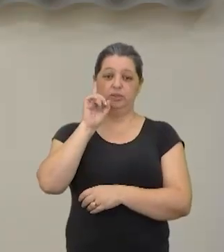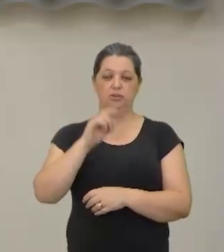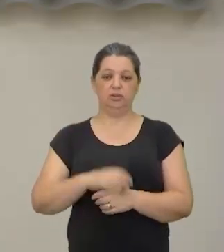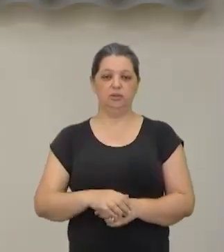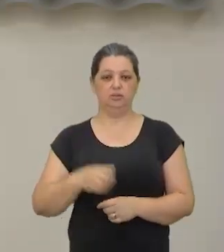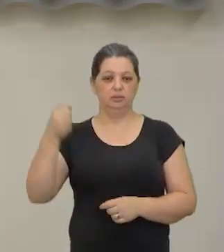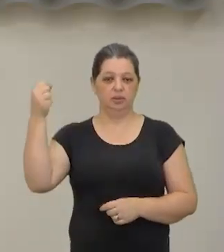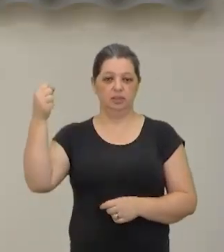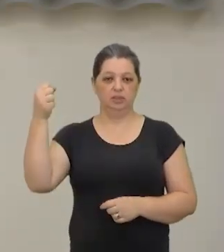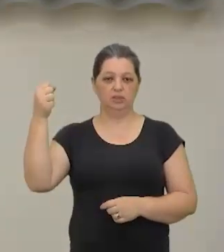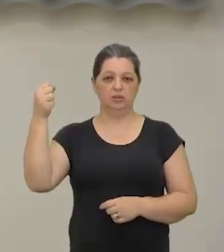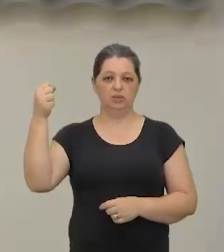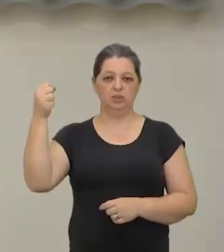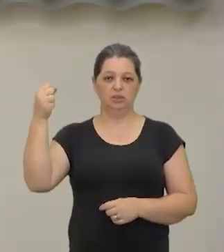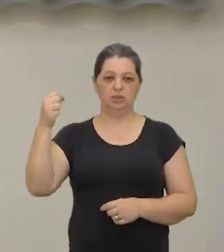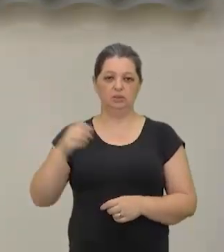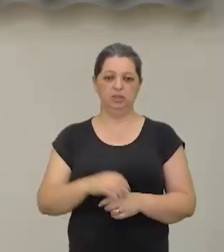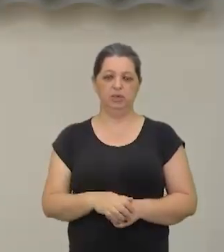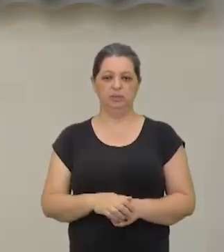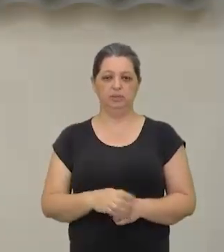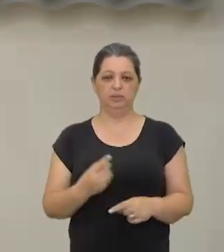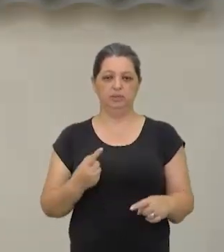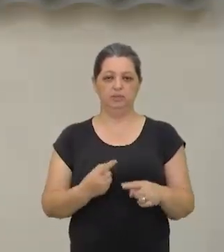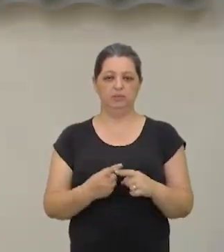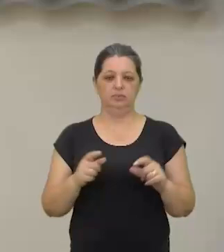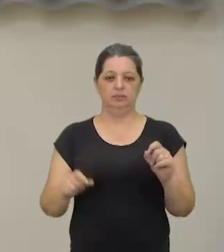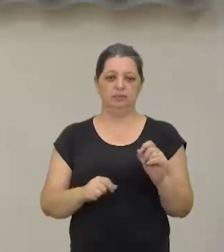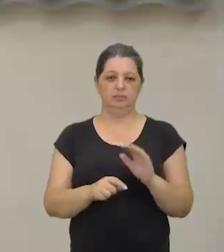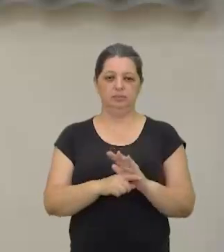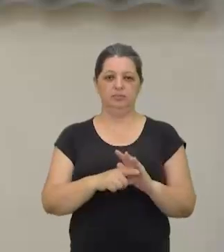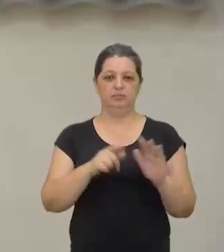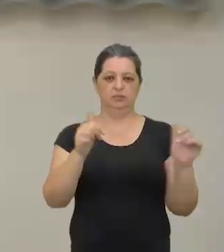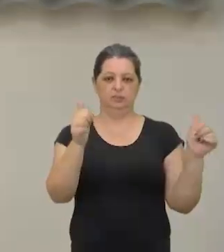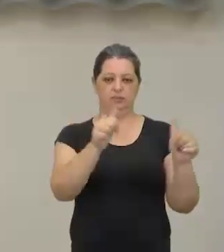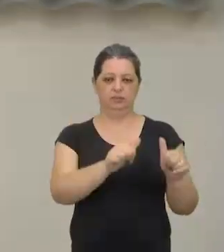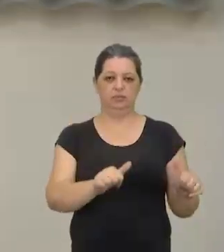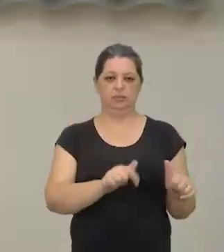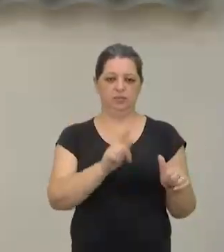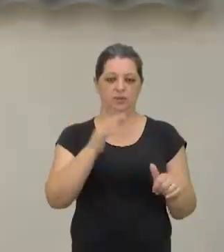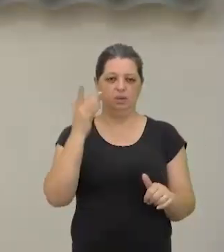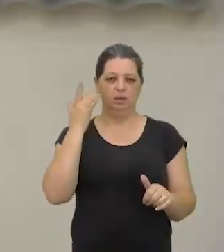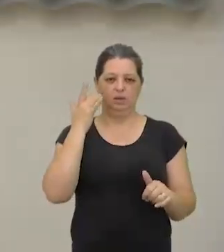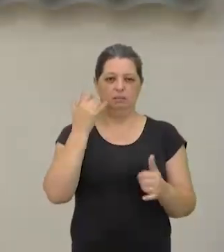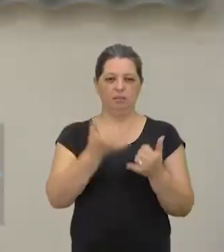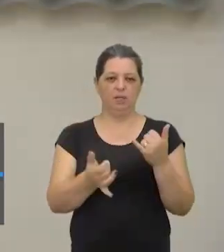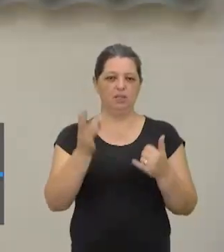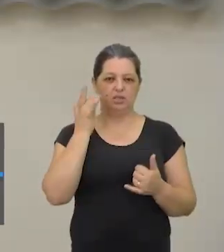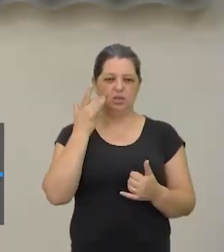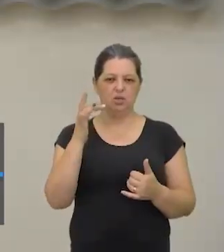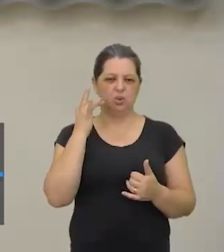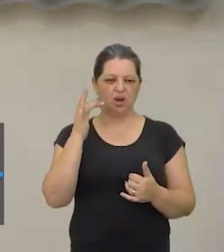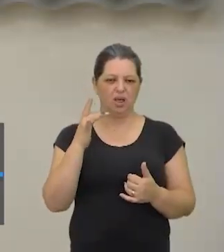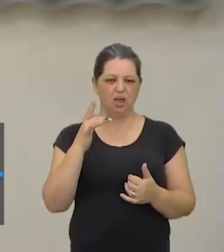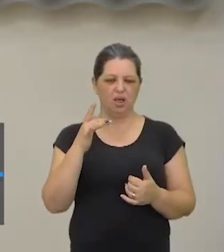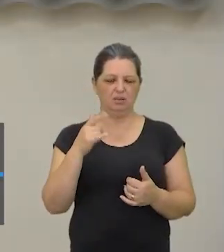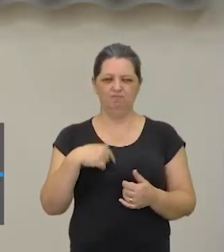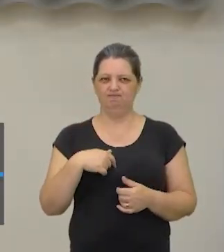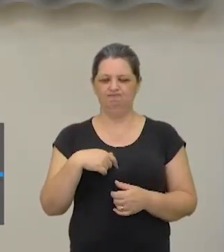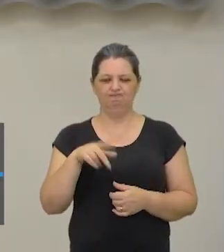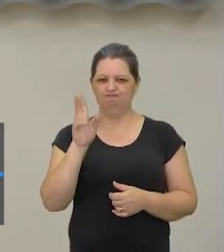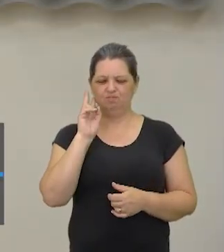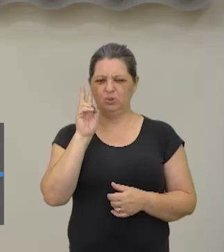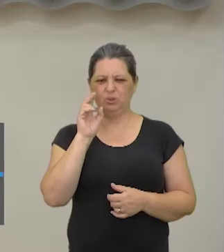dela, da Estátua da Liberdade, no ano que ela foi construída, ela é dourada. Mas ela foi feita, agora eu não lembro agora o